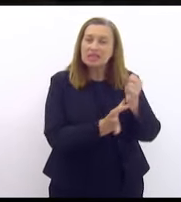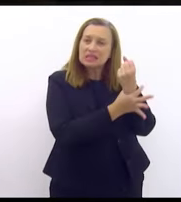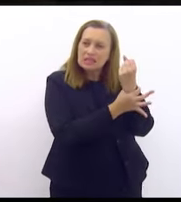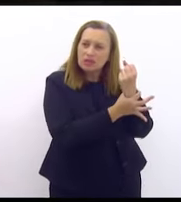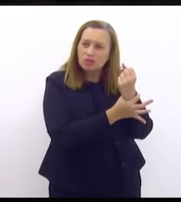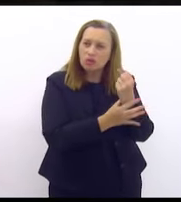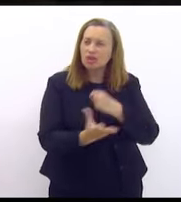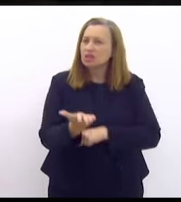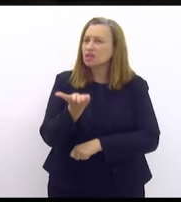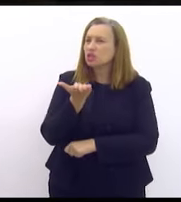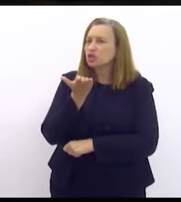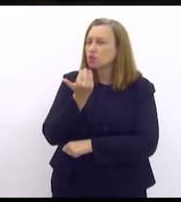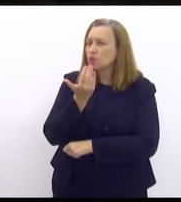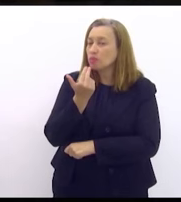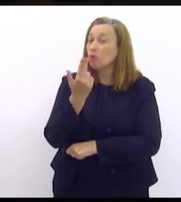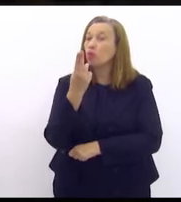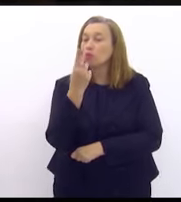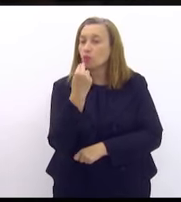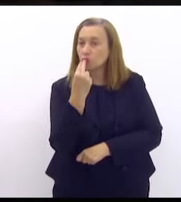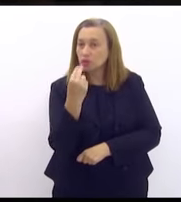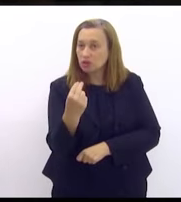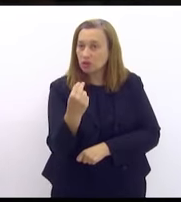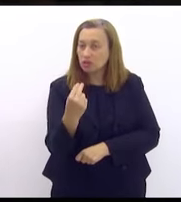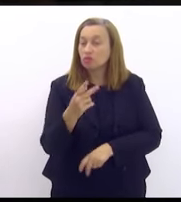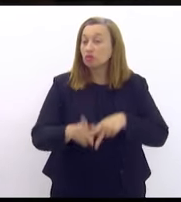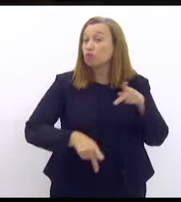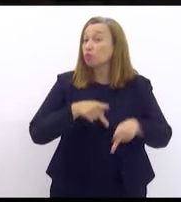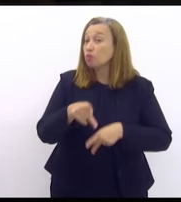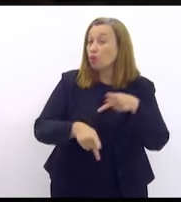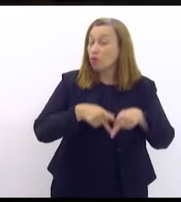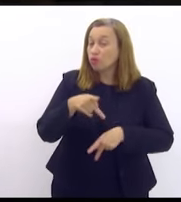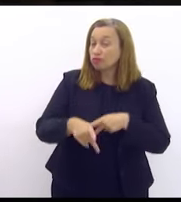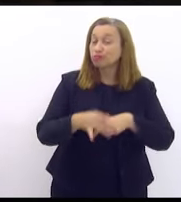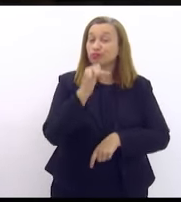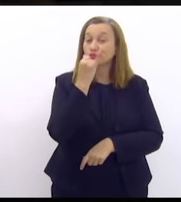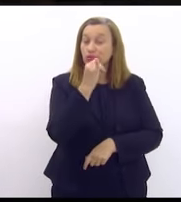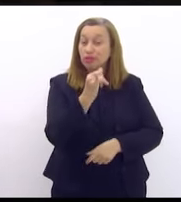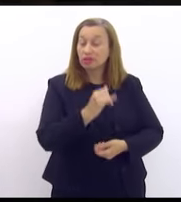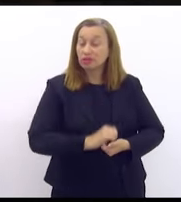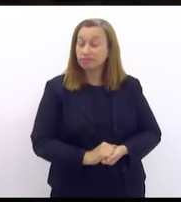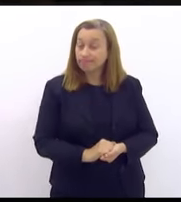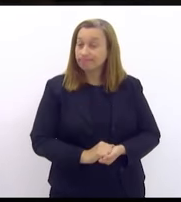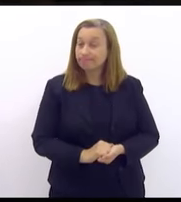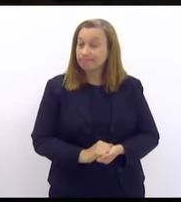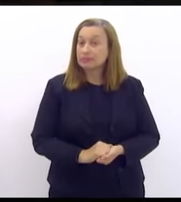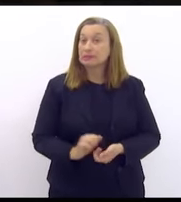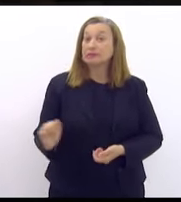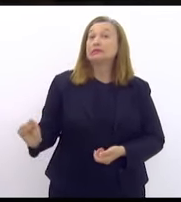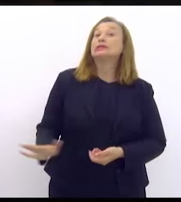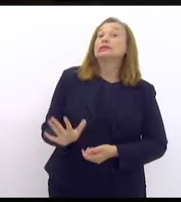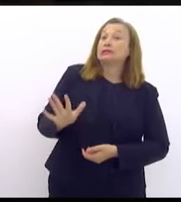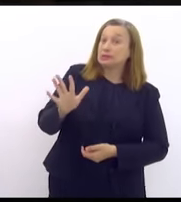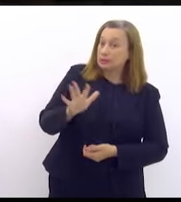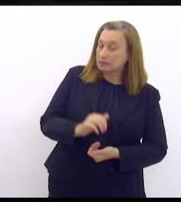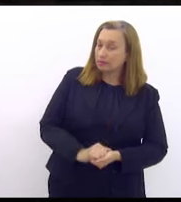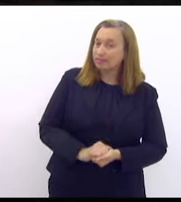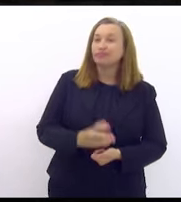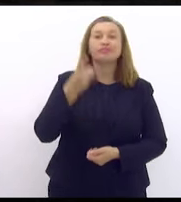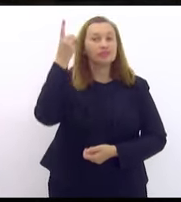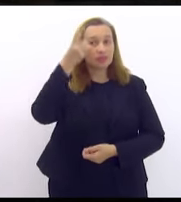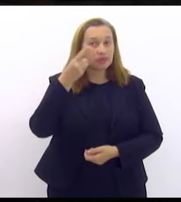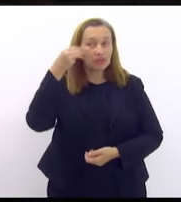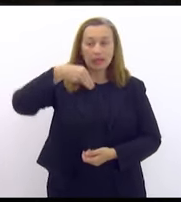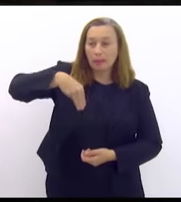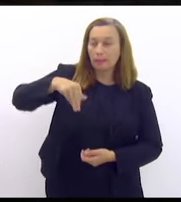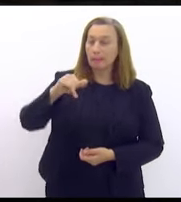alimentar nutricional da população fluminense, muito cara, a deputada